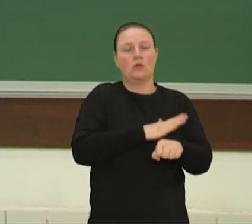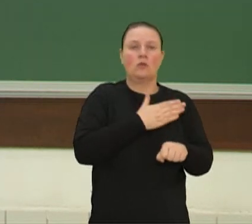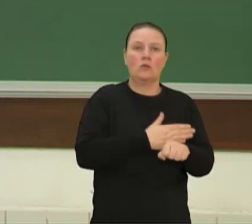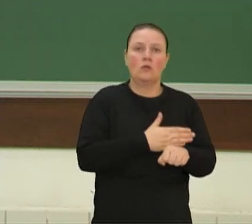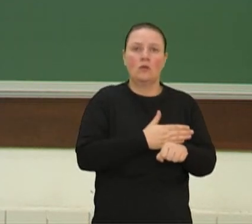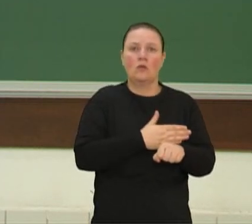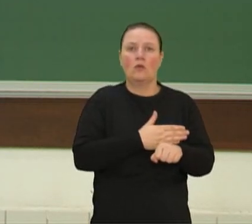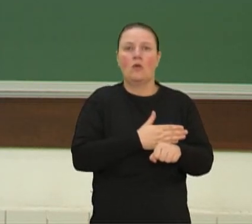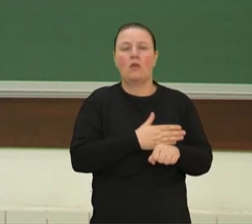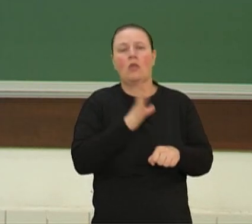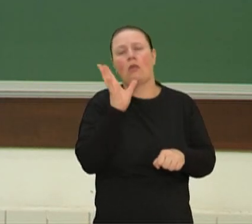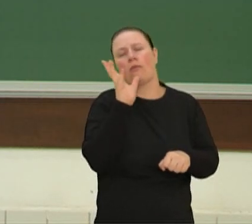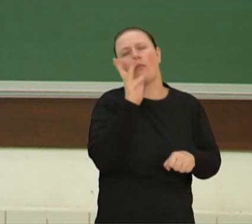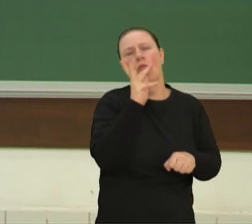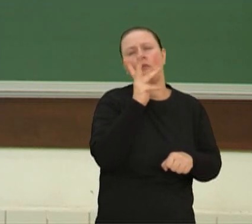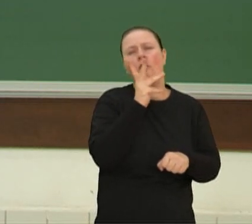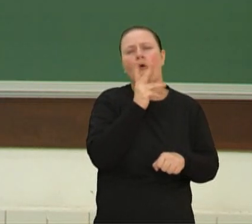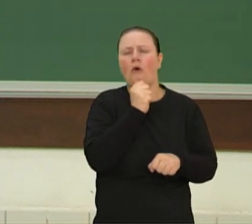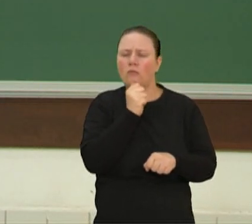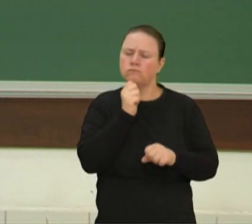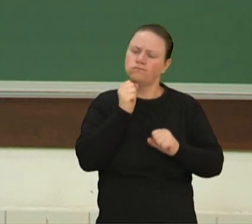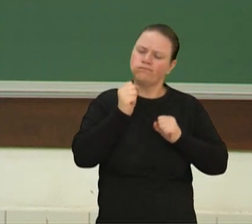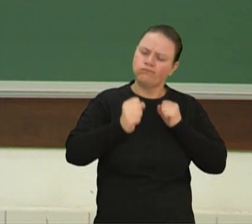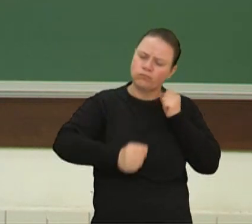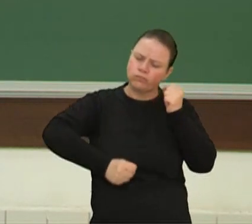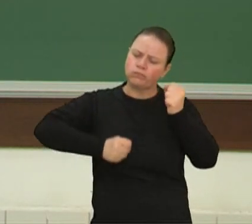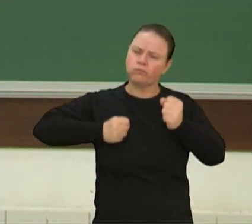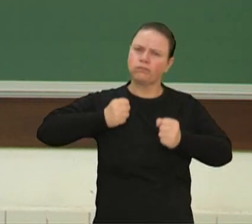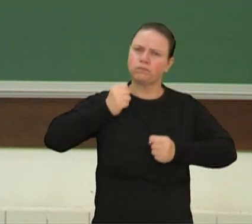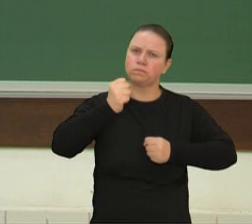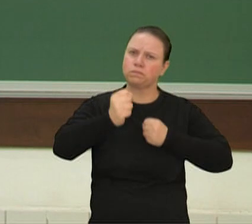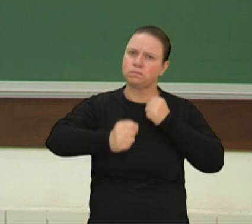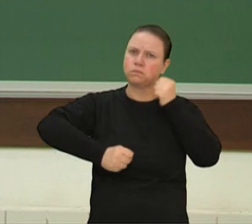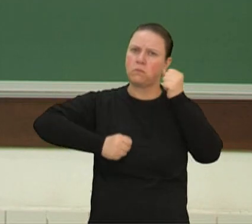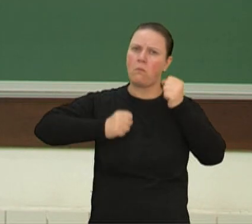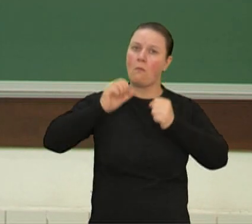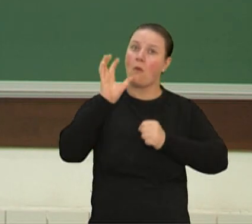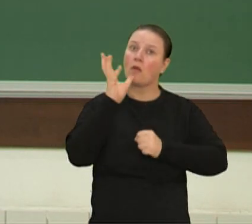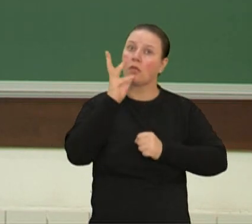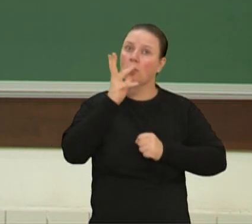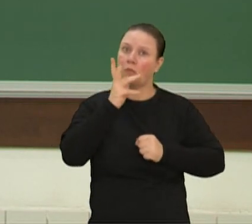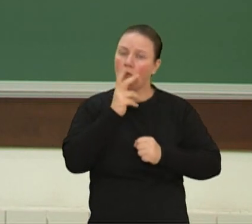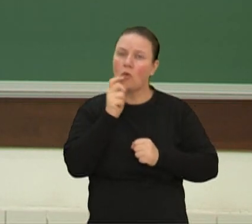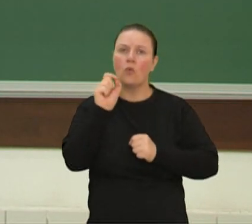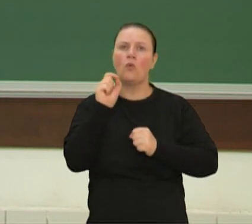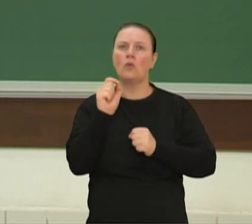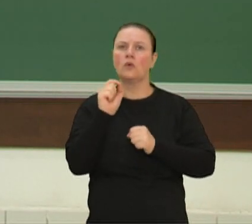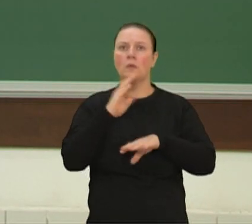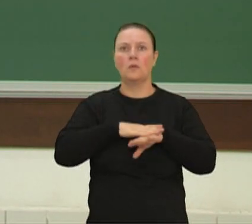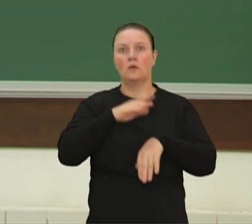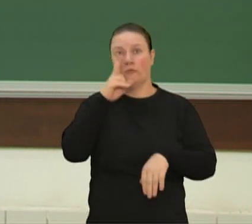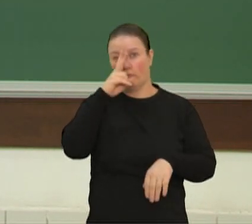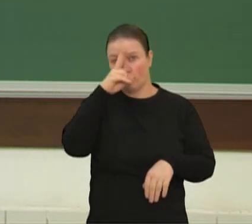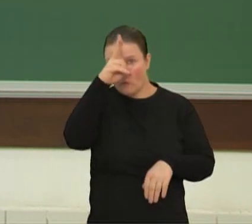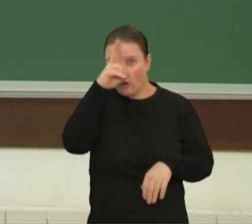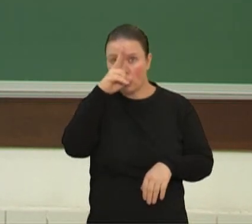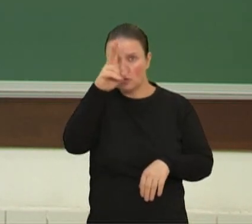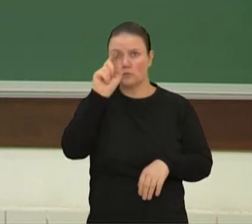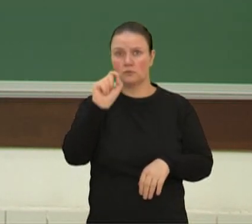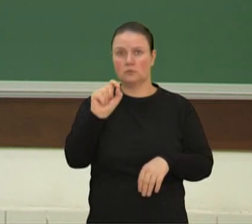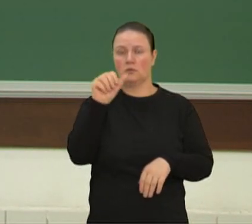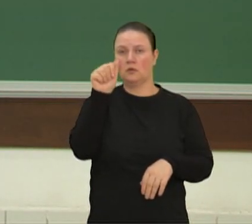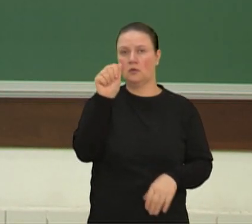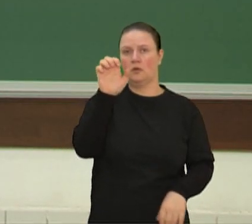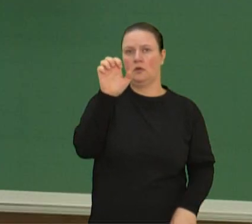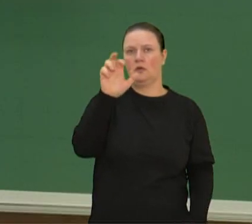de longa duração e com intensidades abaixo da intensidade máxima, então vai haver um predomínio do sistema energético